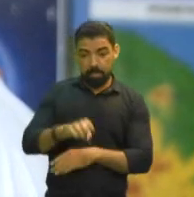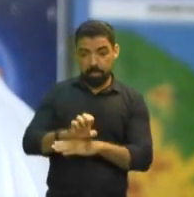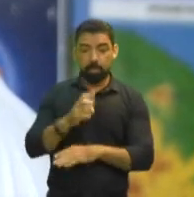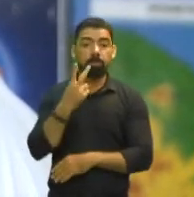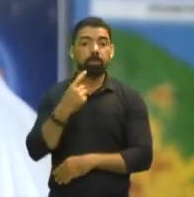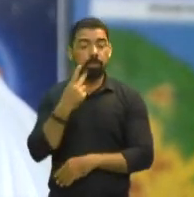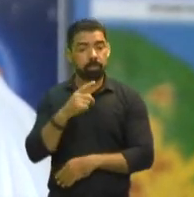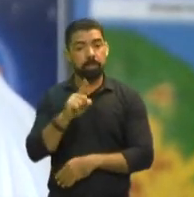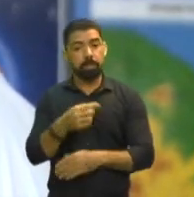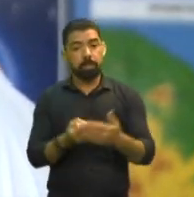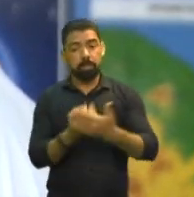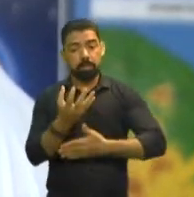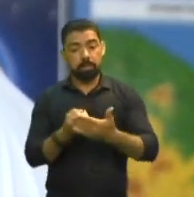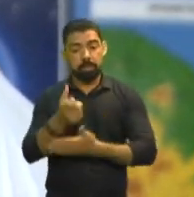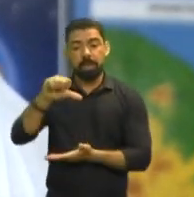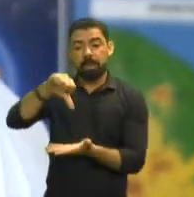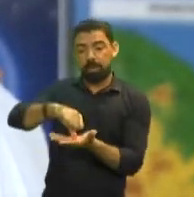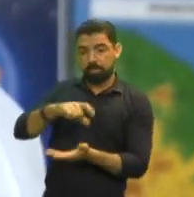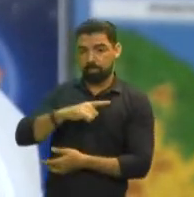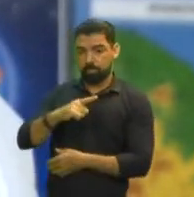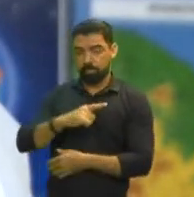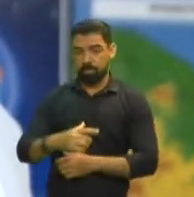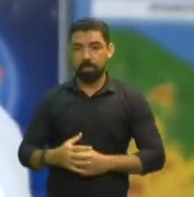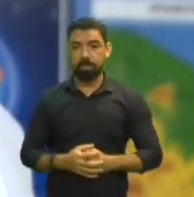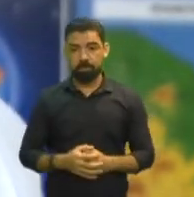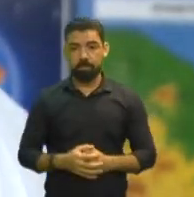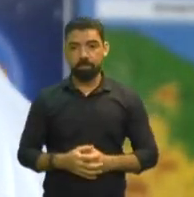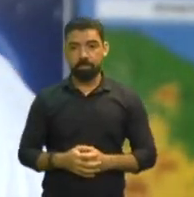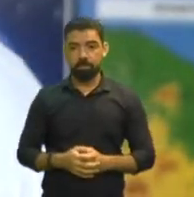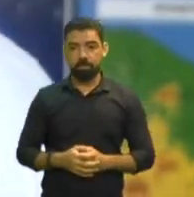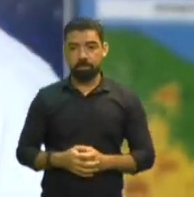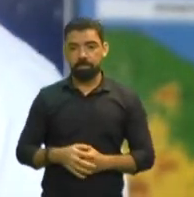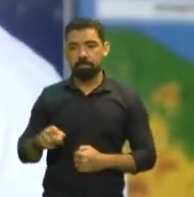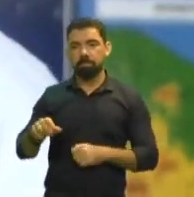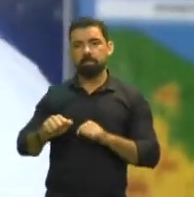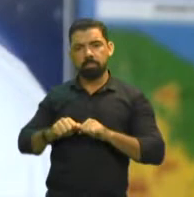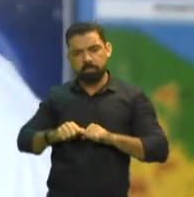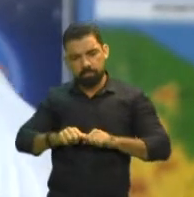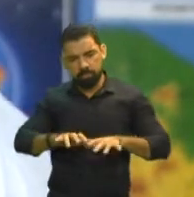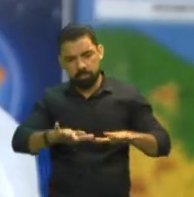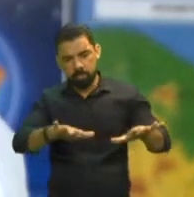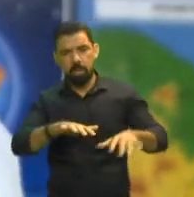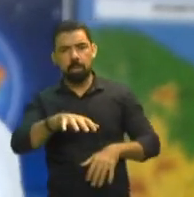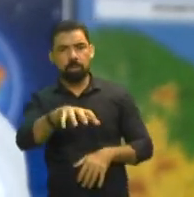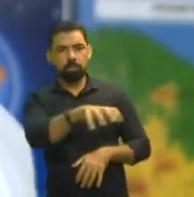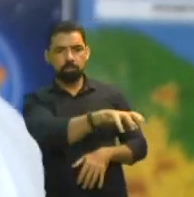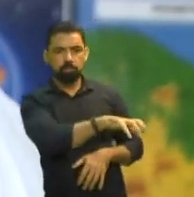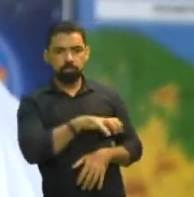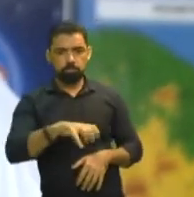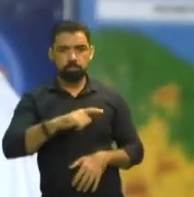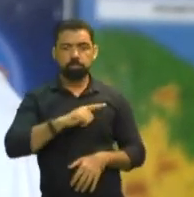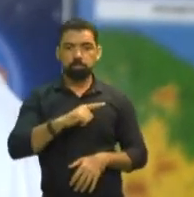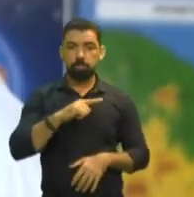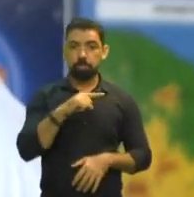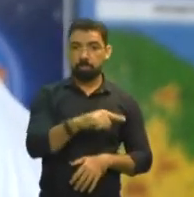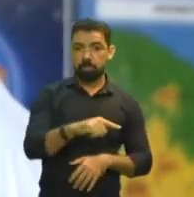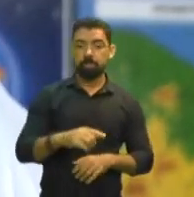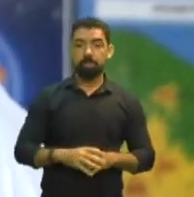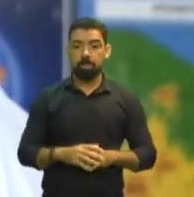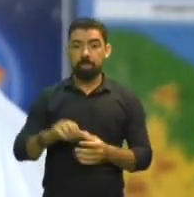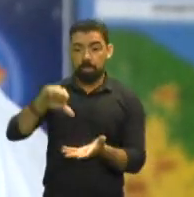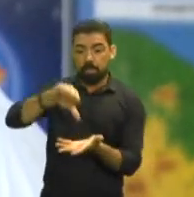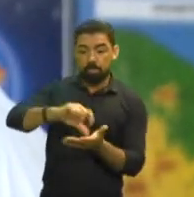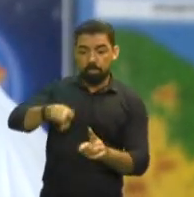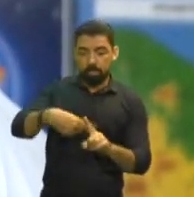gerada na capital e se irradiando ainda pela região metropolitana, então é capital e região metropolitana,